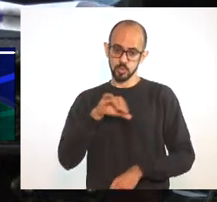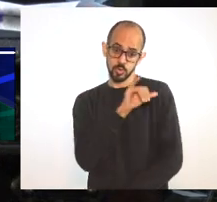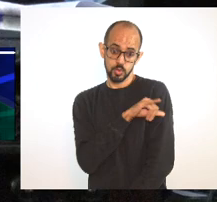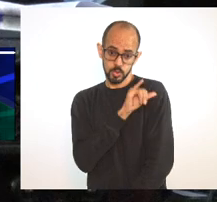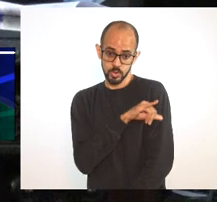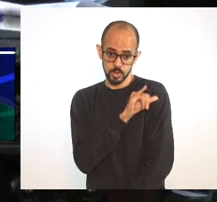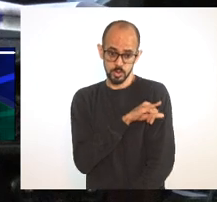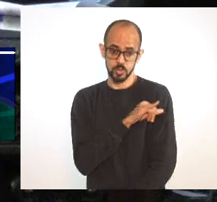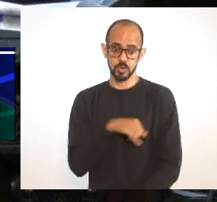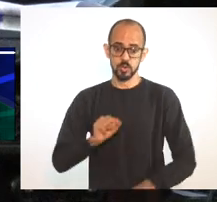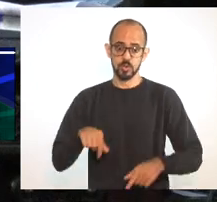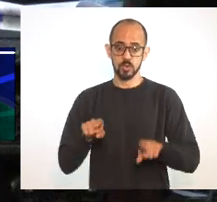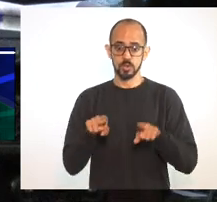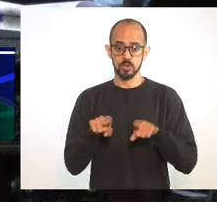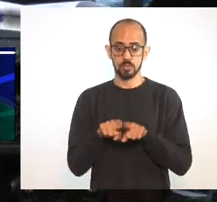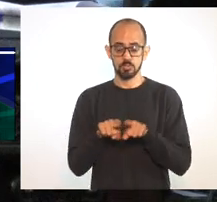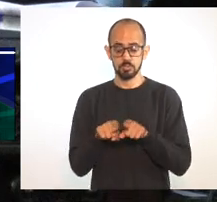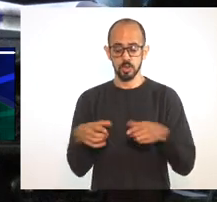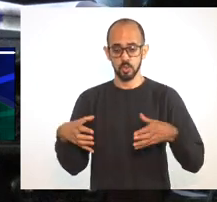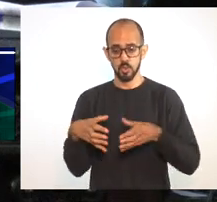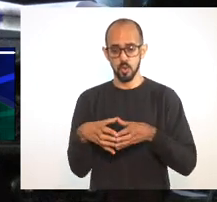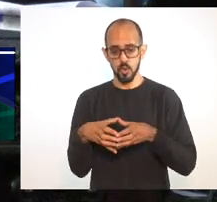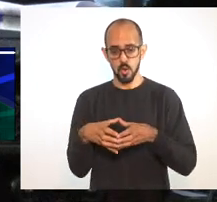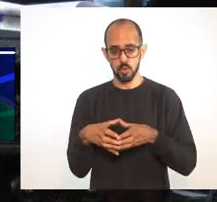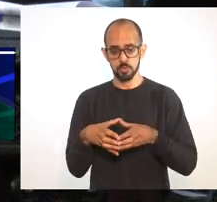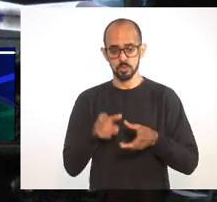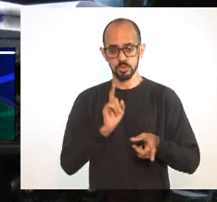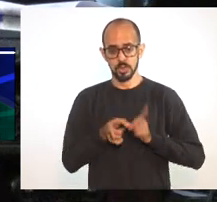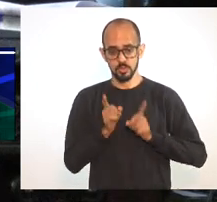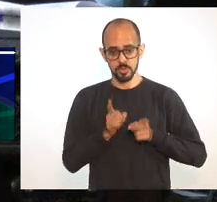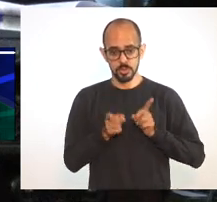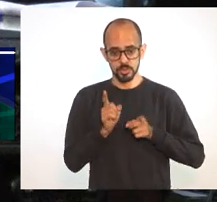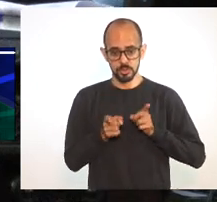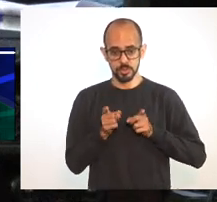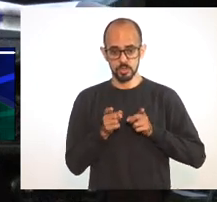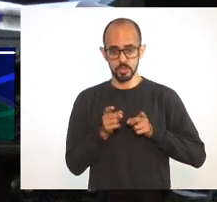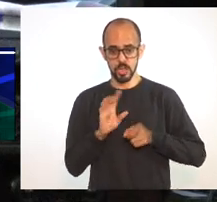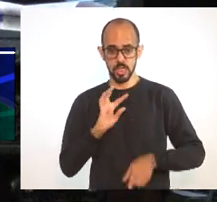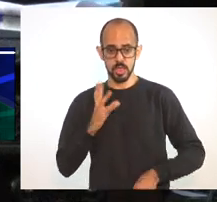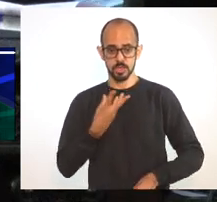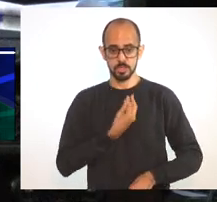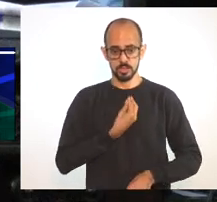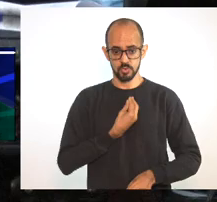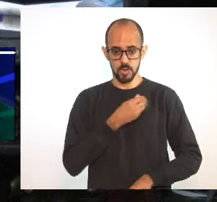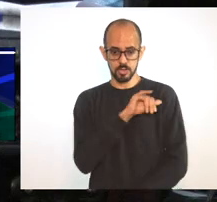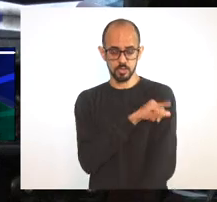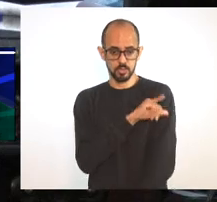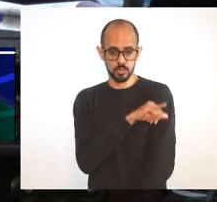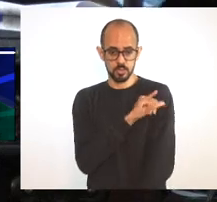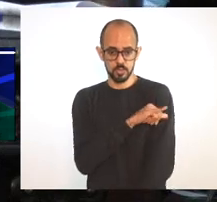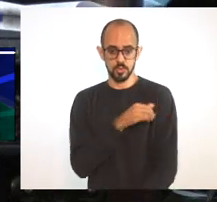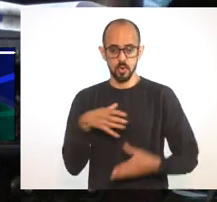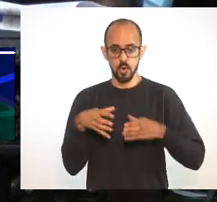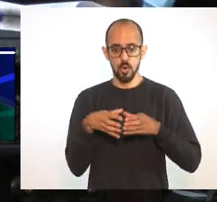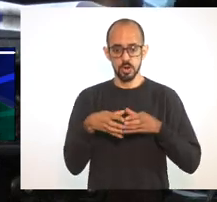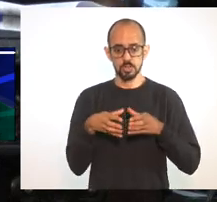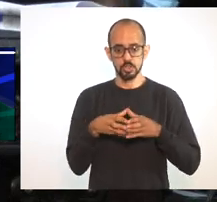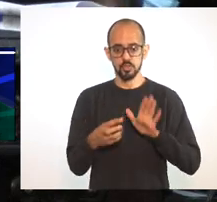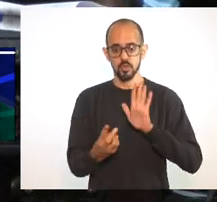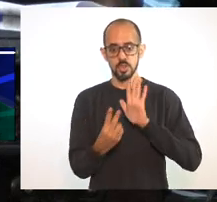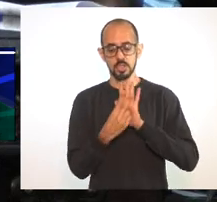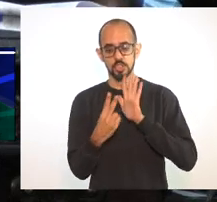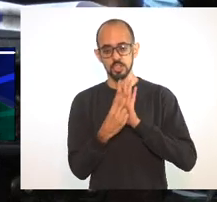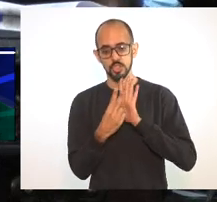Fórum Estadual de Travesti e Transsexual do Rio de Janeiro, Coletivo Indígena Carioca, Coletivo